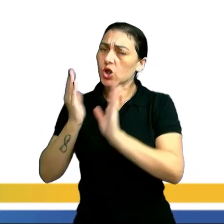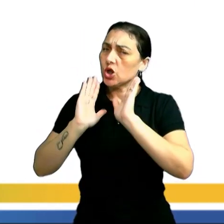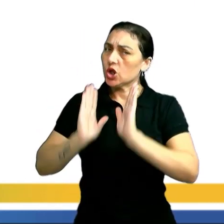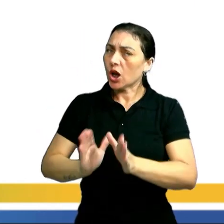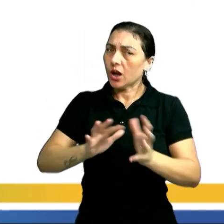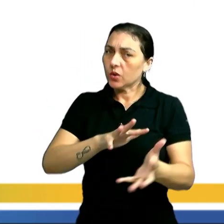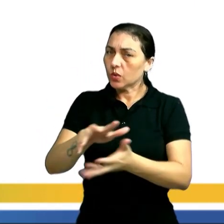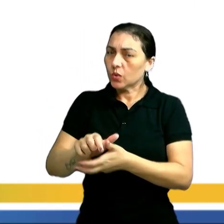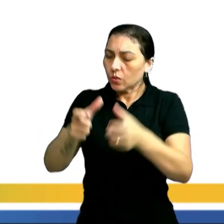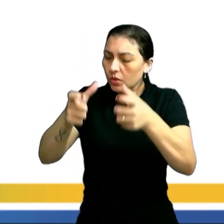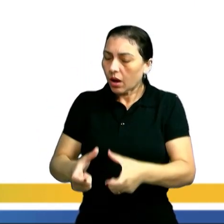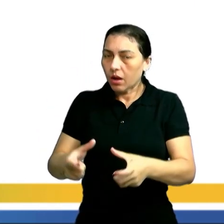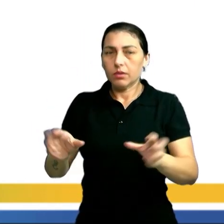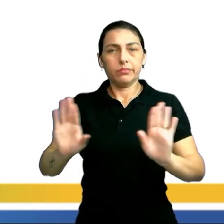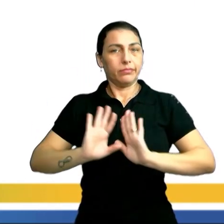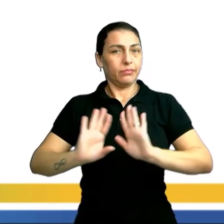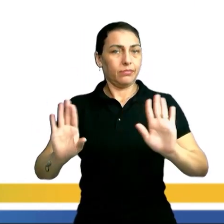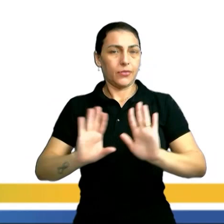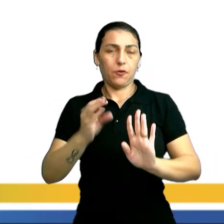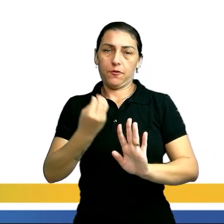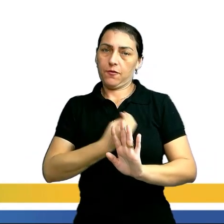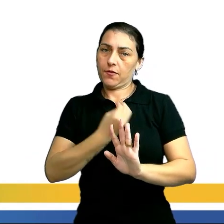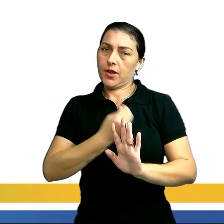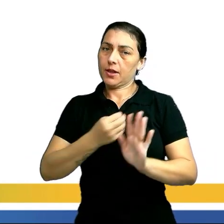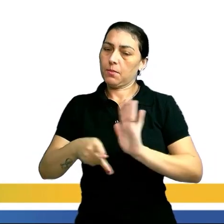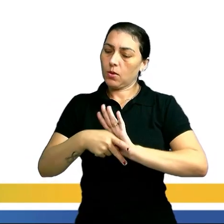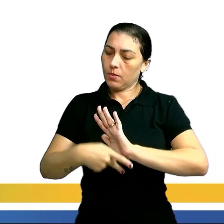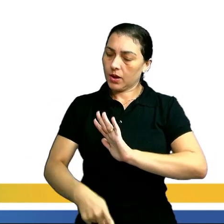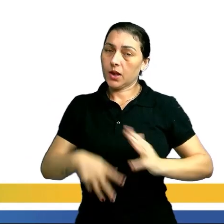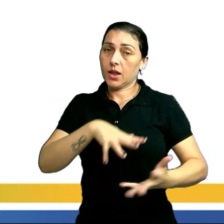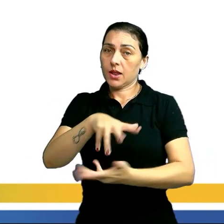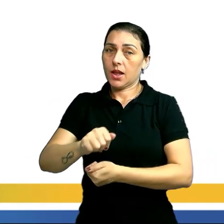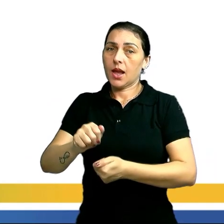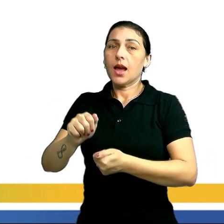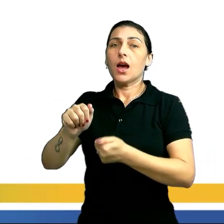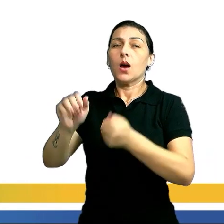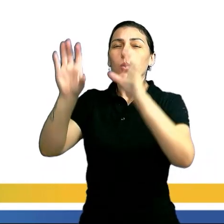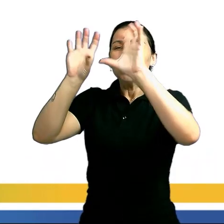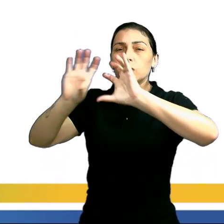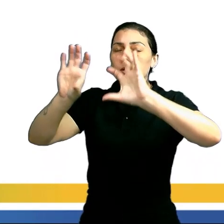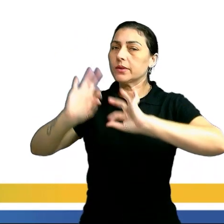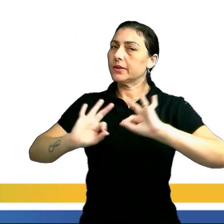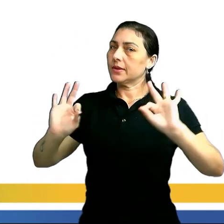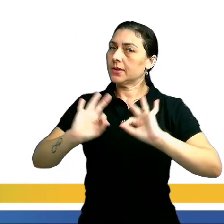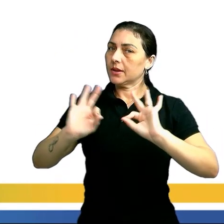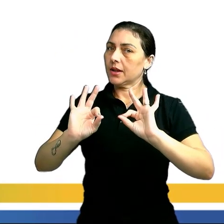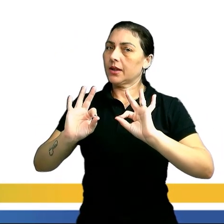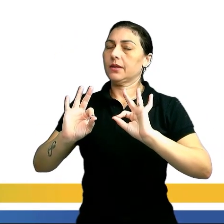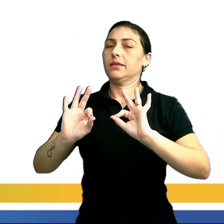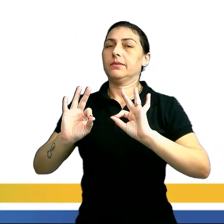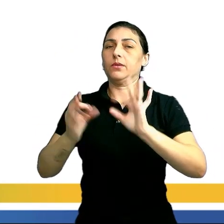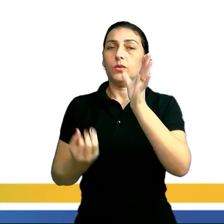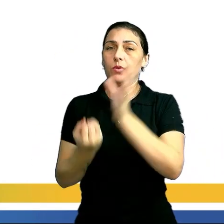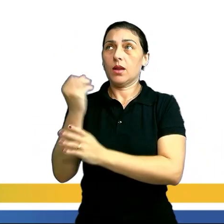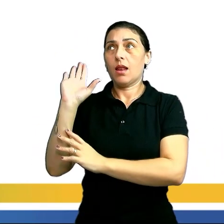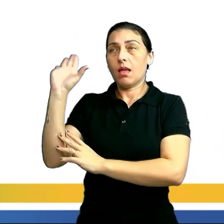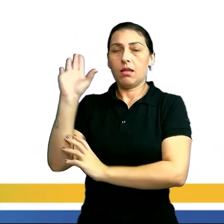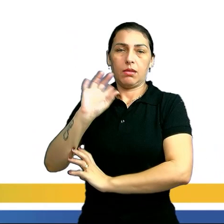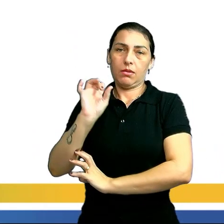no espaço? Não, aí seria vida pré-existente aqui na Terra, né? Não no espaço. Veio do espaço, mas não se originou